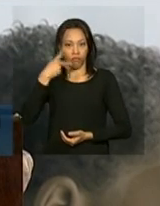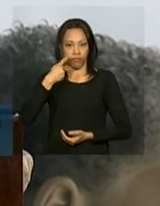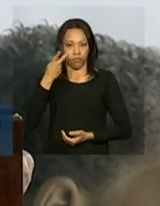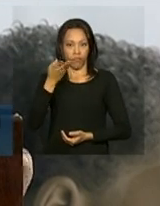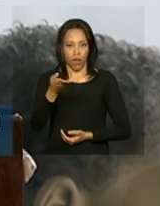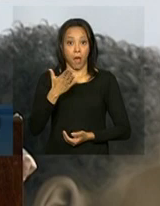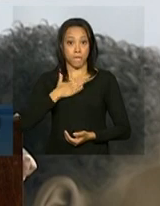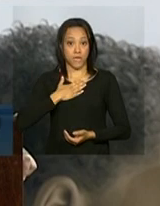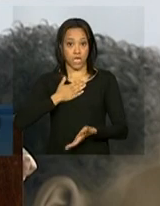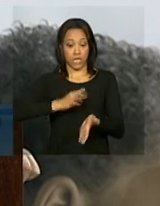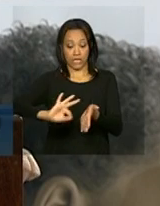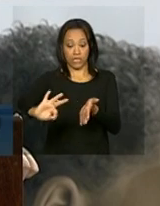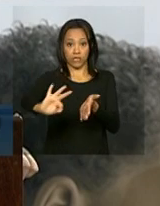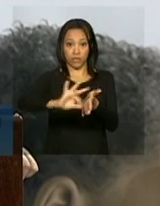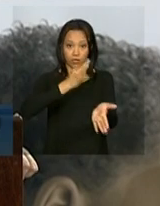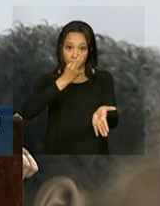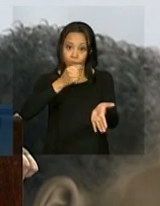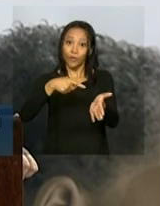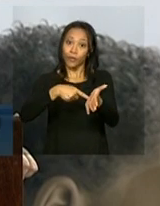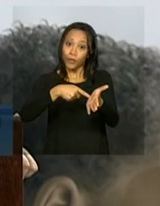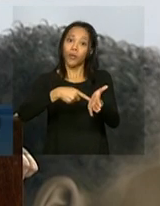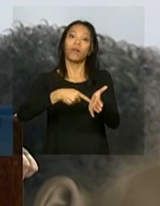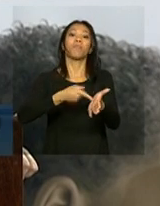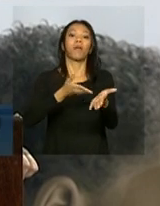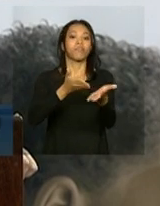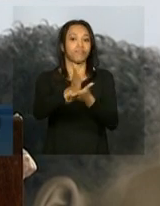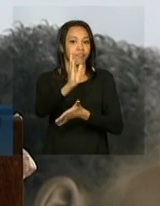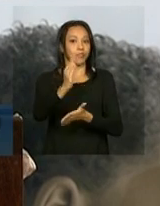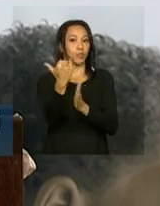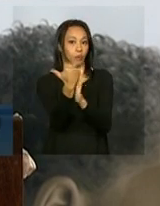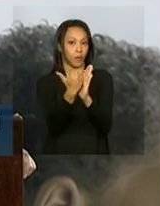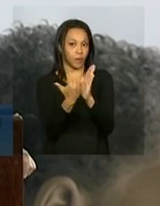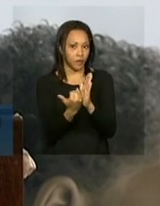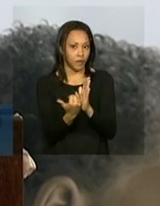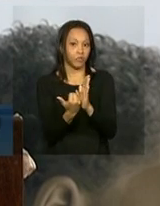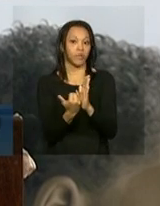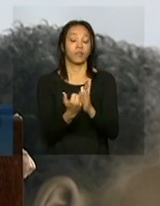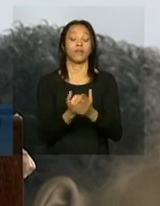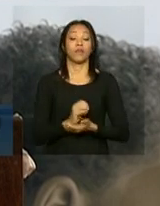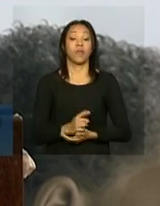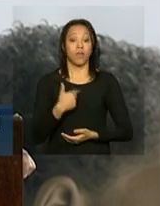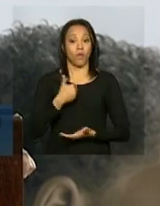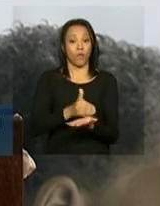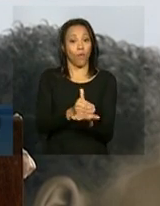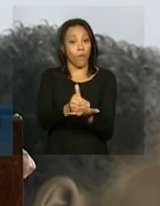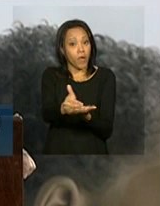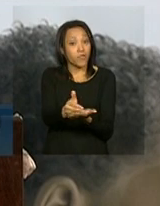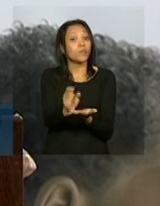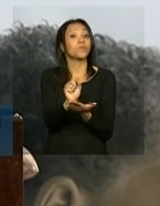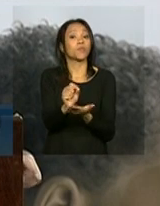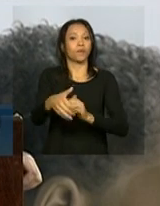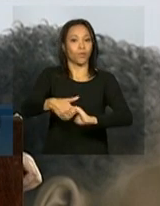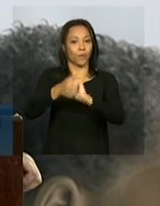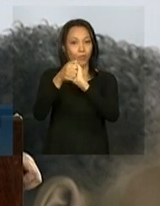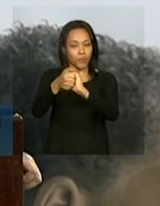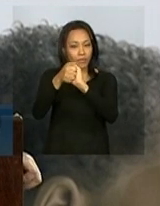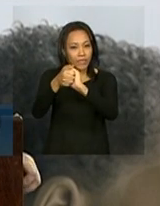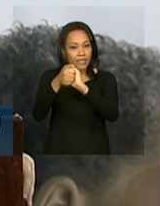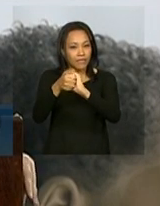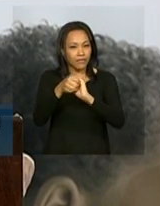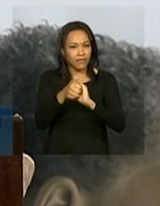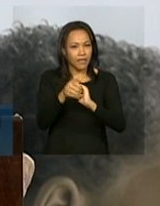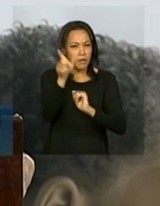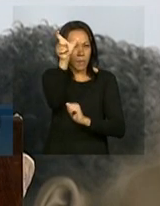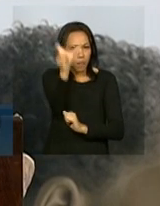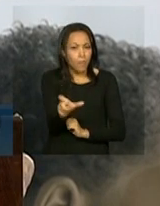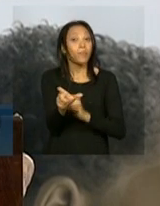minha assinatura para sancionar o programa Mais Médicos, eu começo cumprimentando aquele